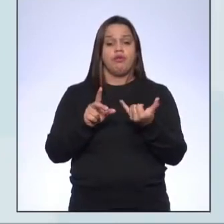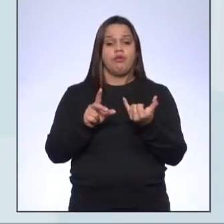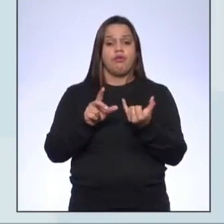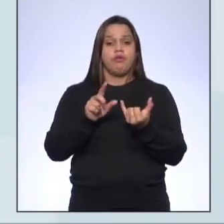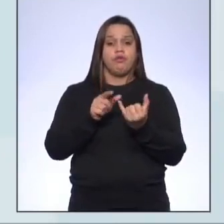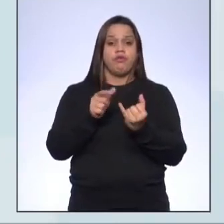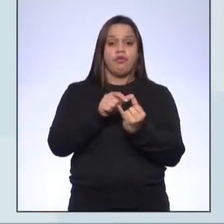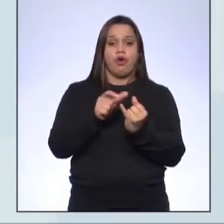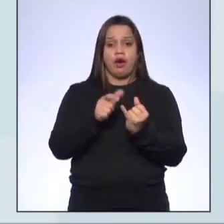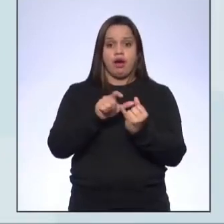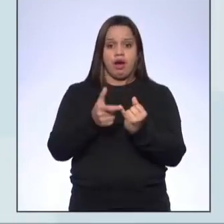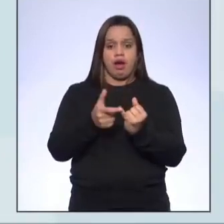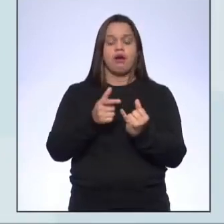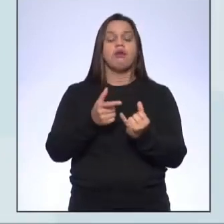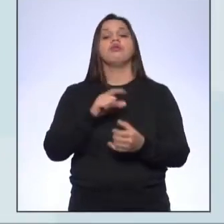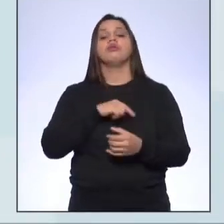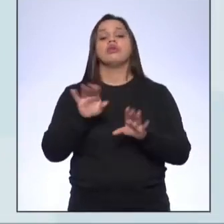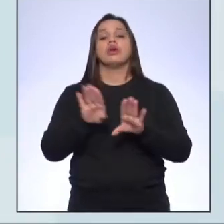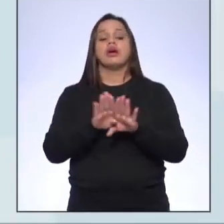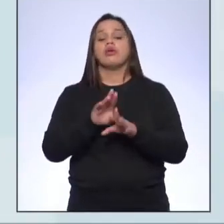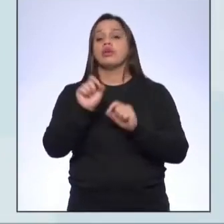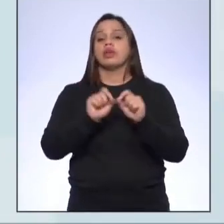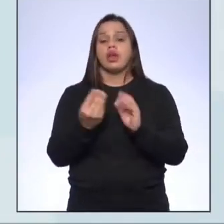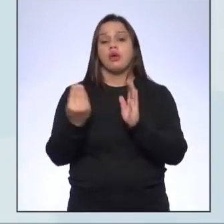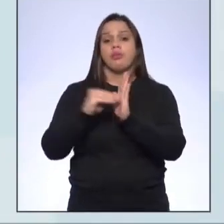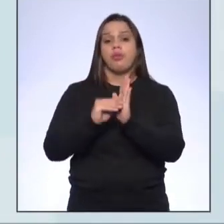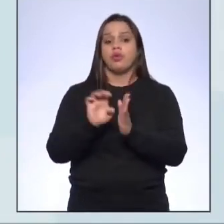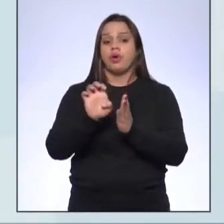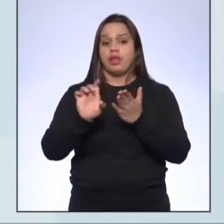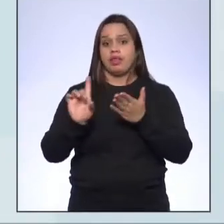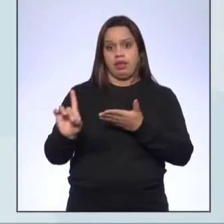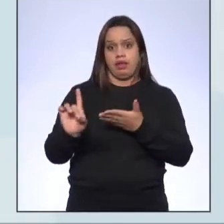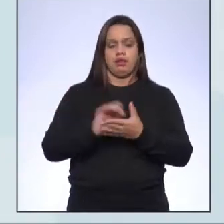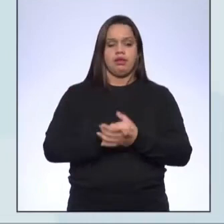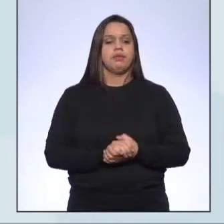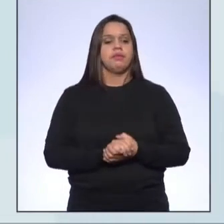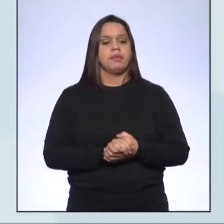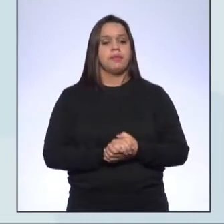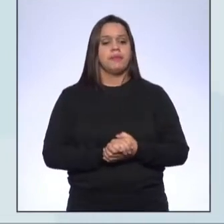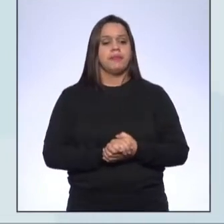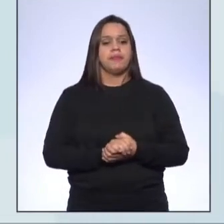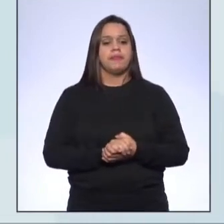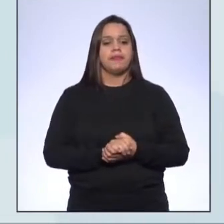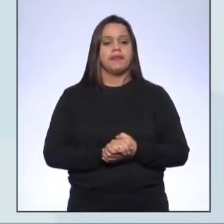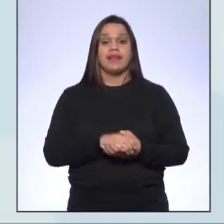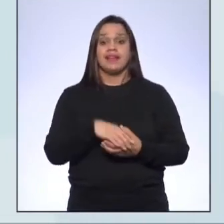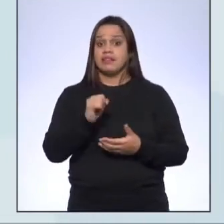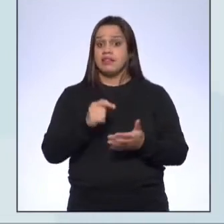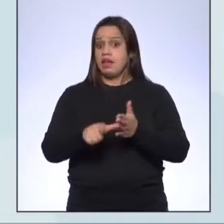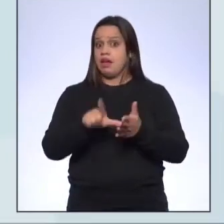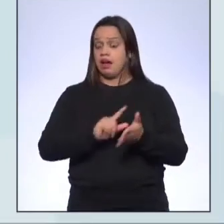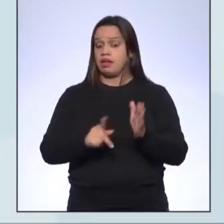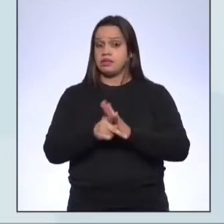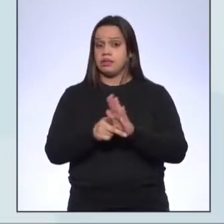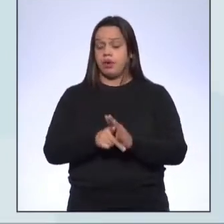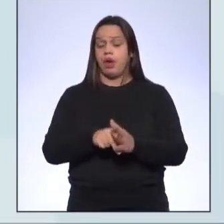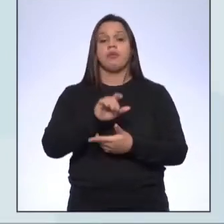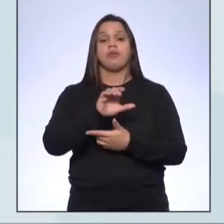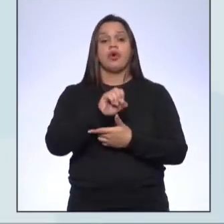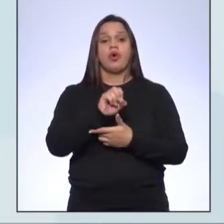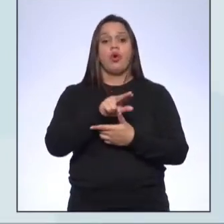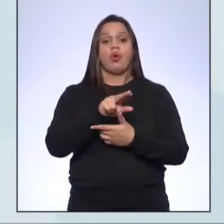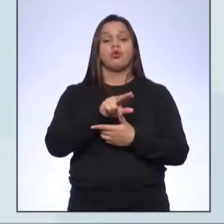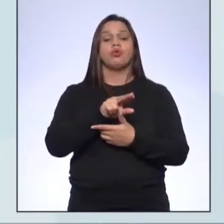eu acrescento ED. Regra 3. Se antes do Y for uma consoante, eu corto o